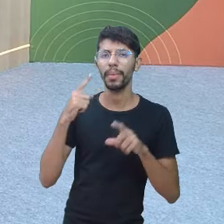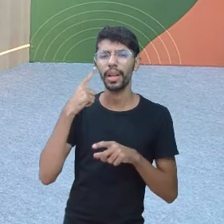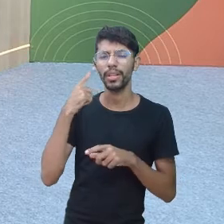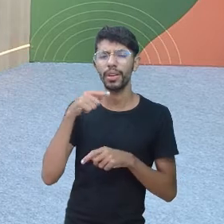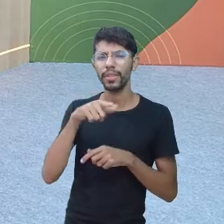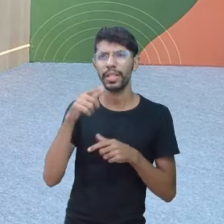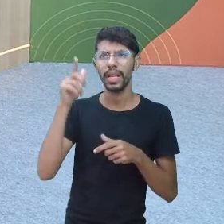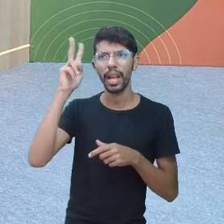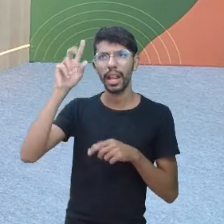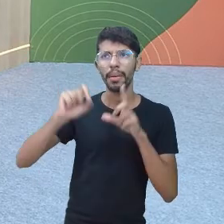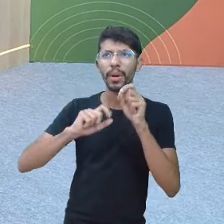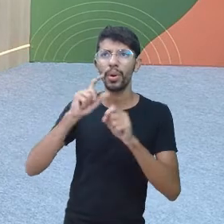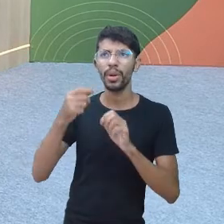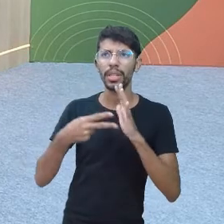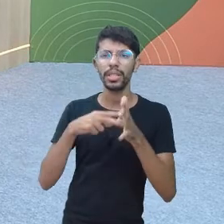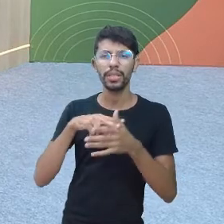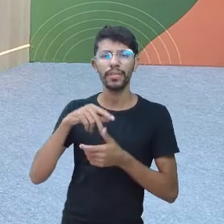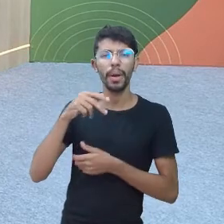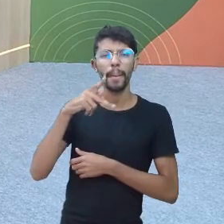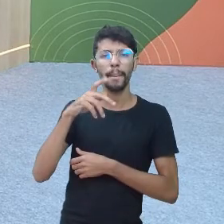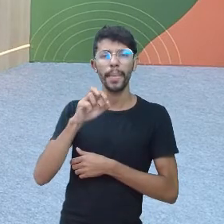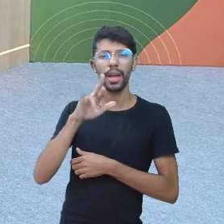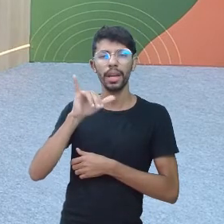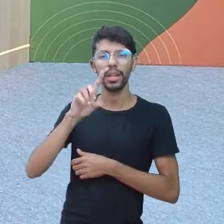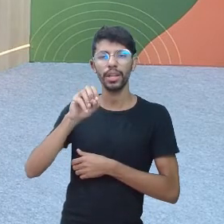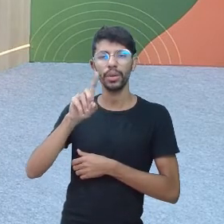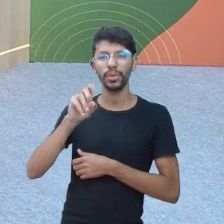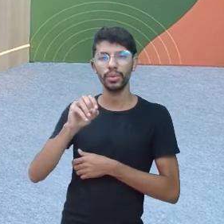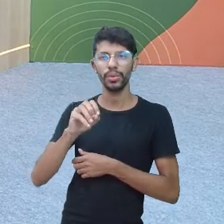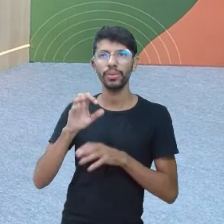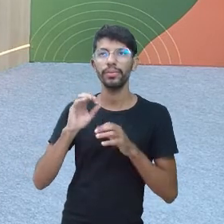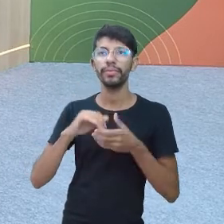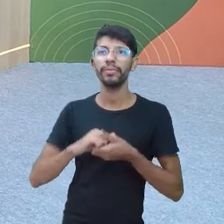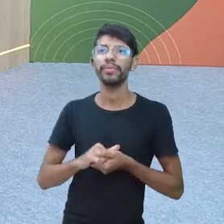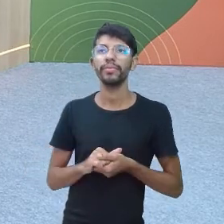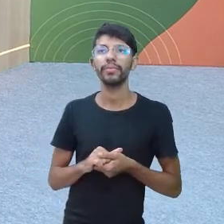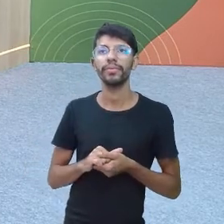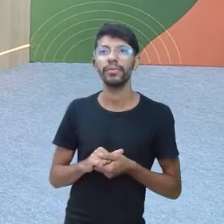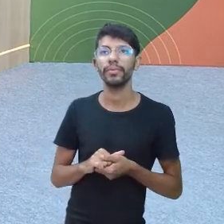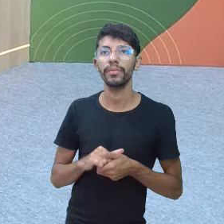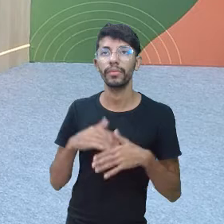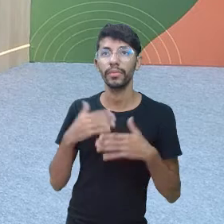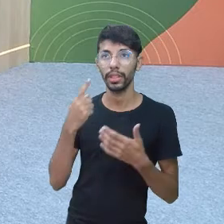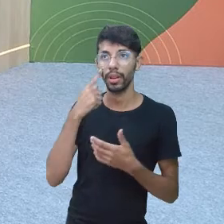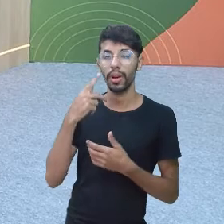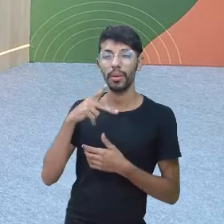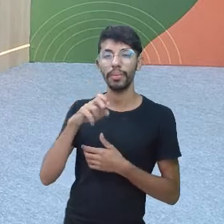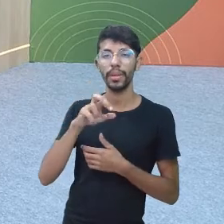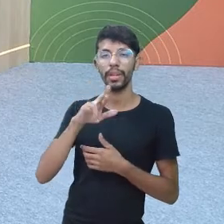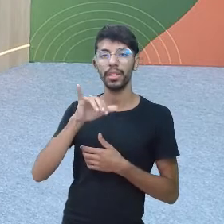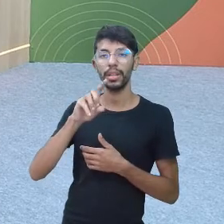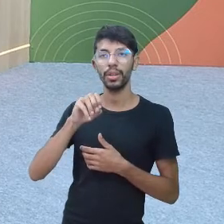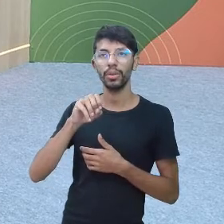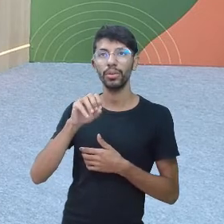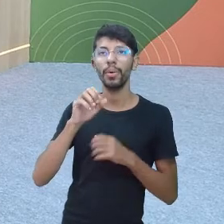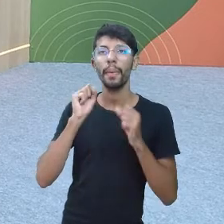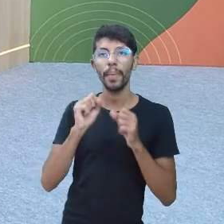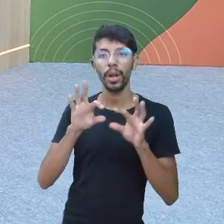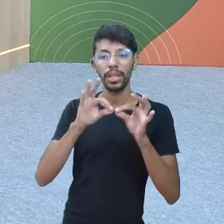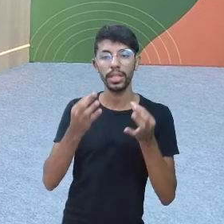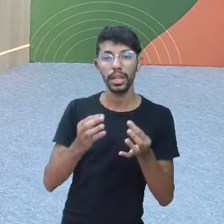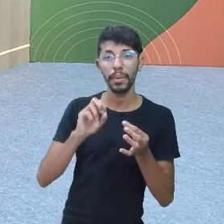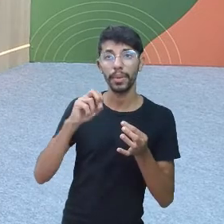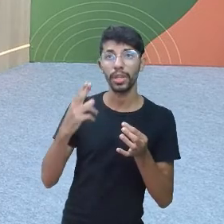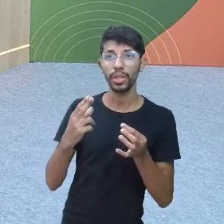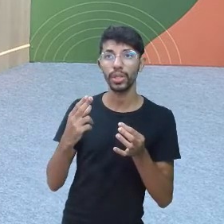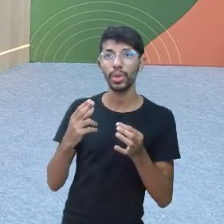período? Sabe não? Lembra não o que é um período? Então, vamos aqui, vamos relembrar. O período ele pode ser simples e o período